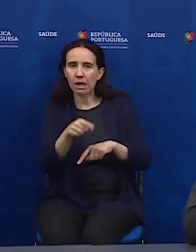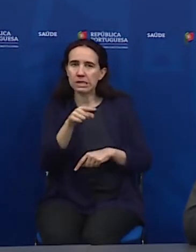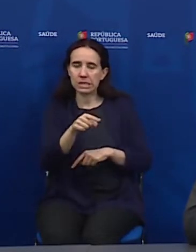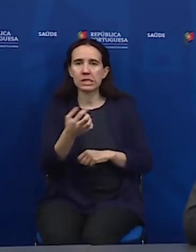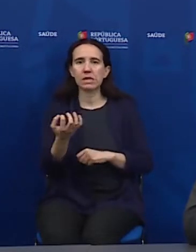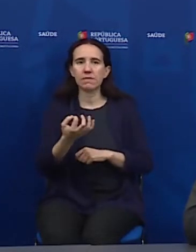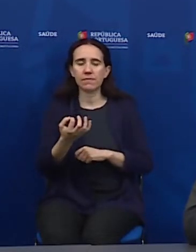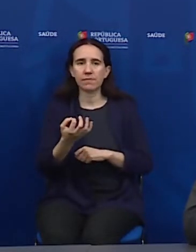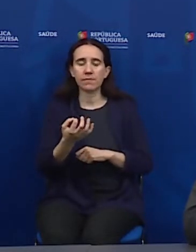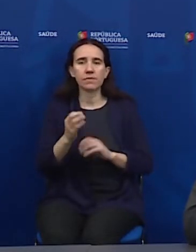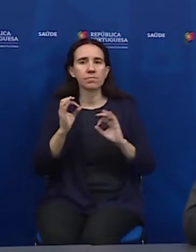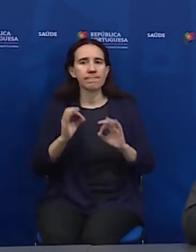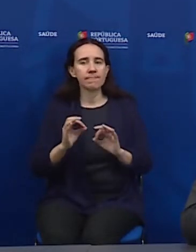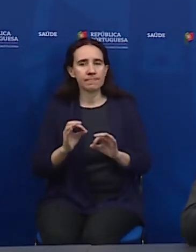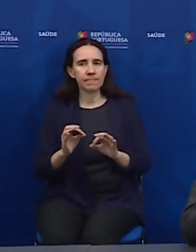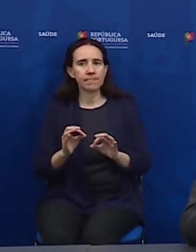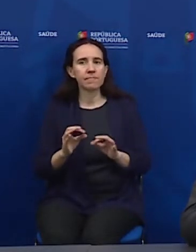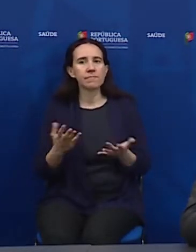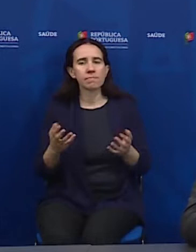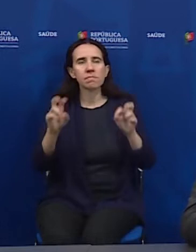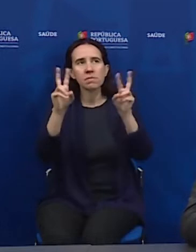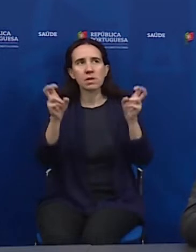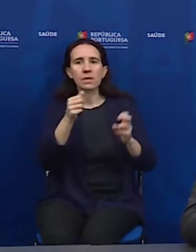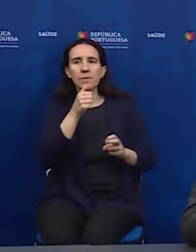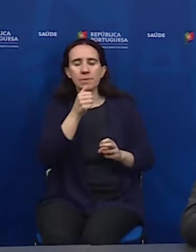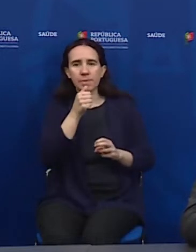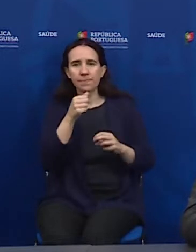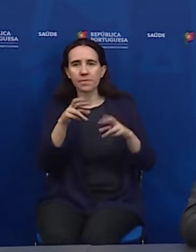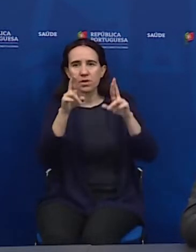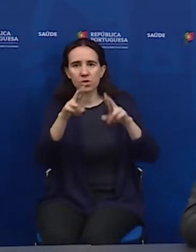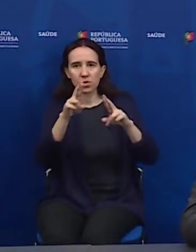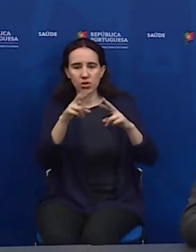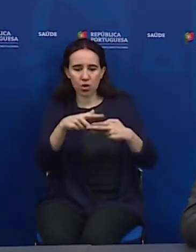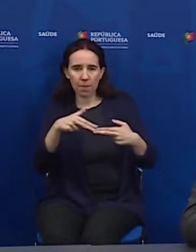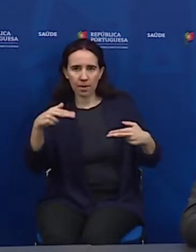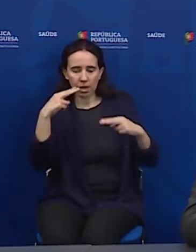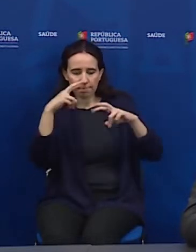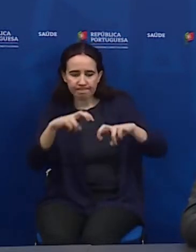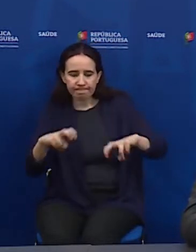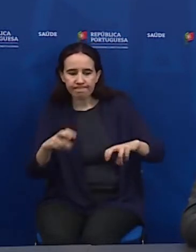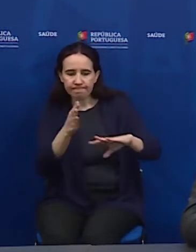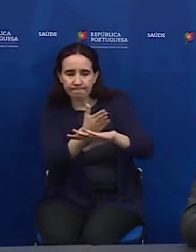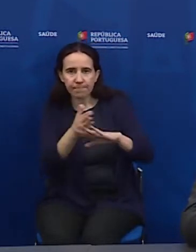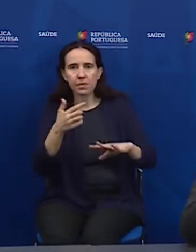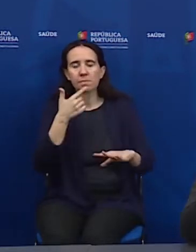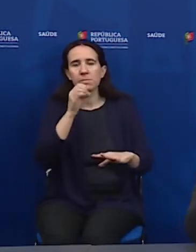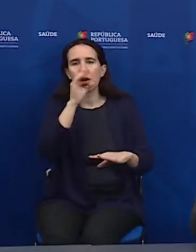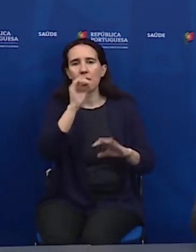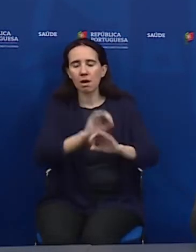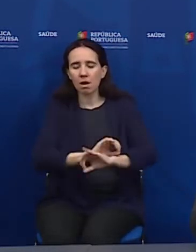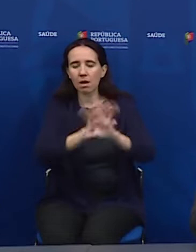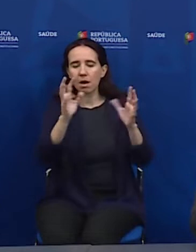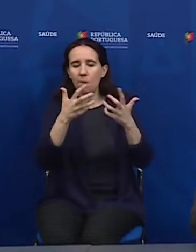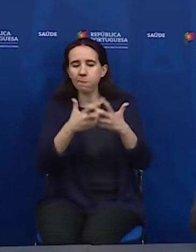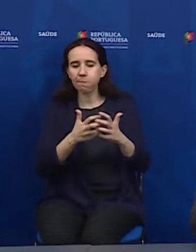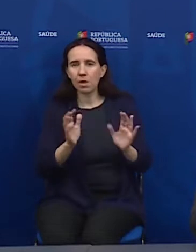entra, fundamentalmente, esta questão da sequenciação genómica. Permite-nos perceber, claro e